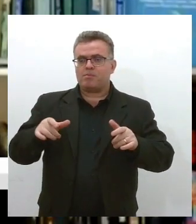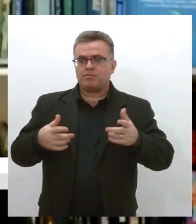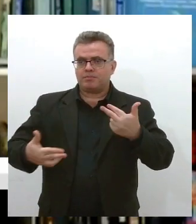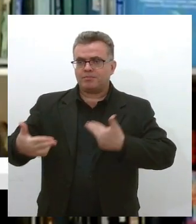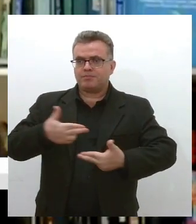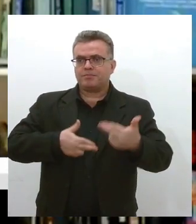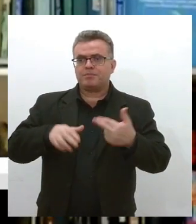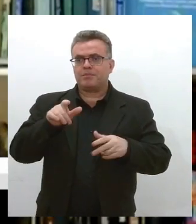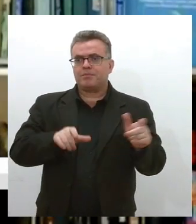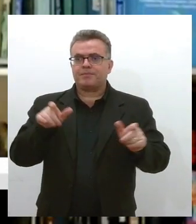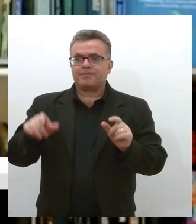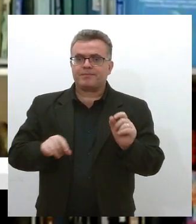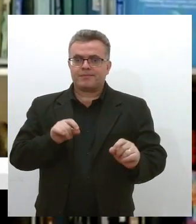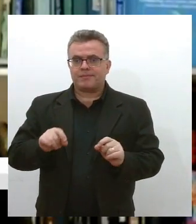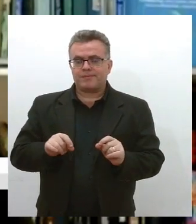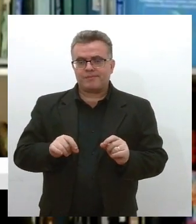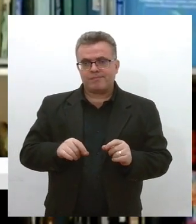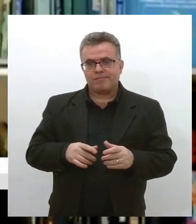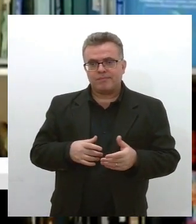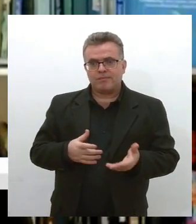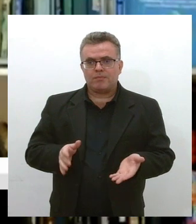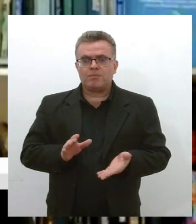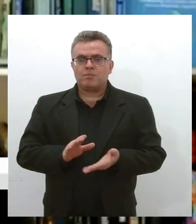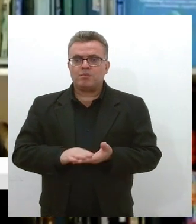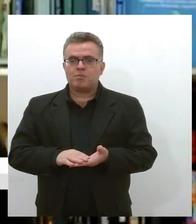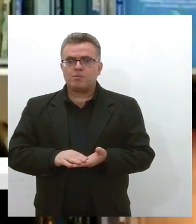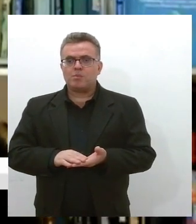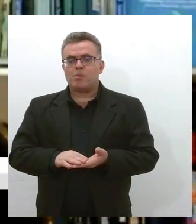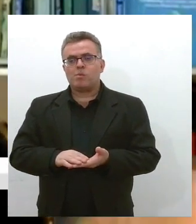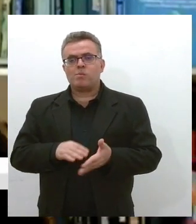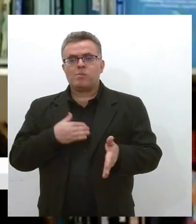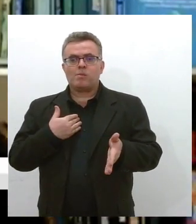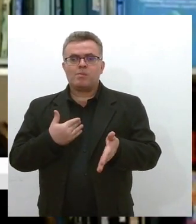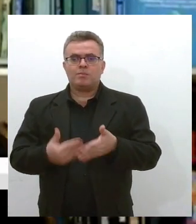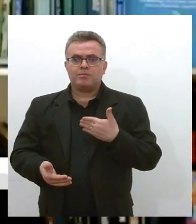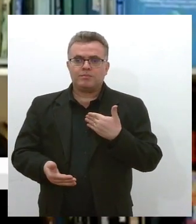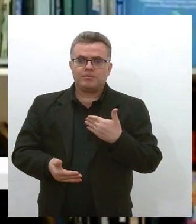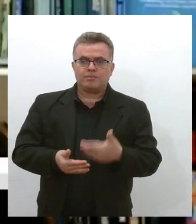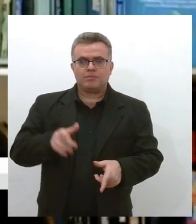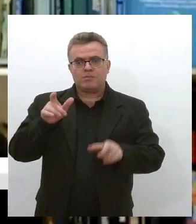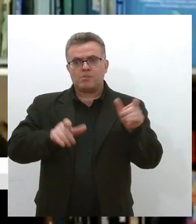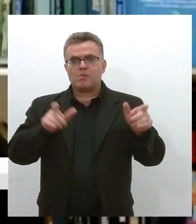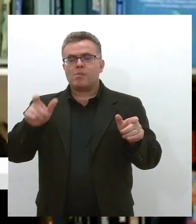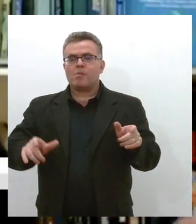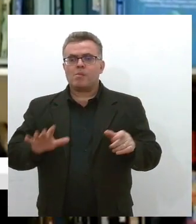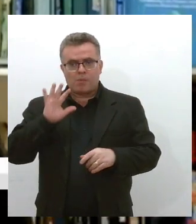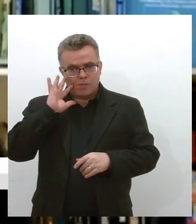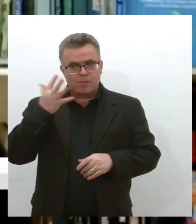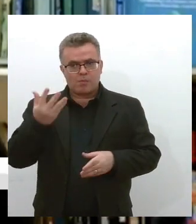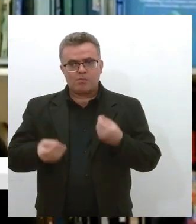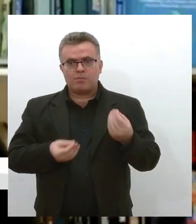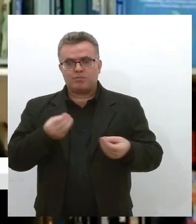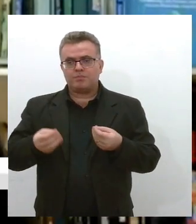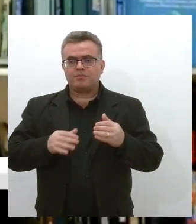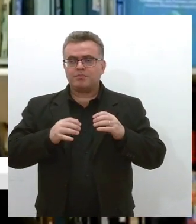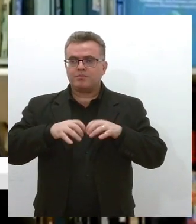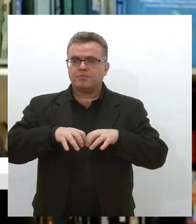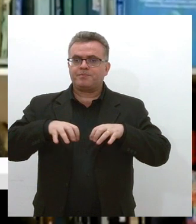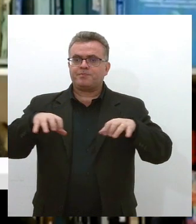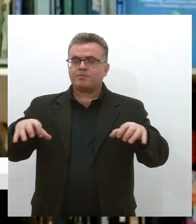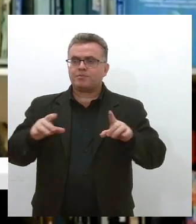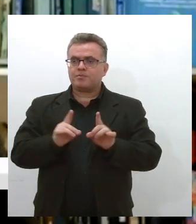pessoa e esse vínculo se parte, seja porque os dois decidiram seguir caminhos separados ou